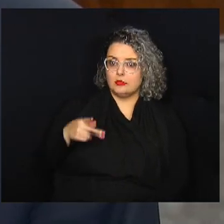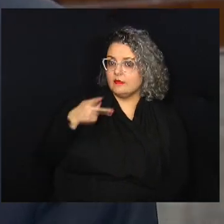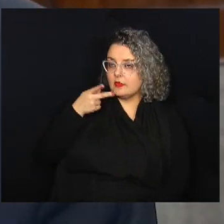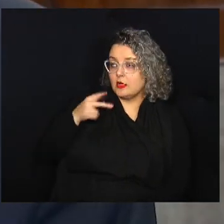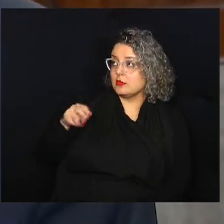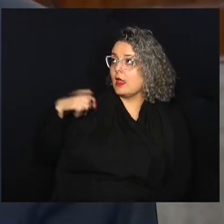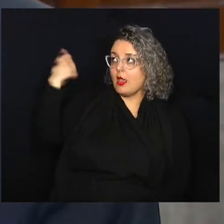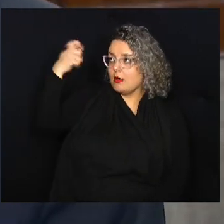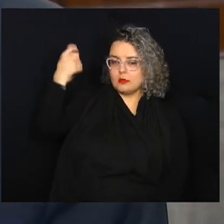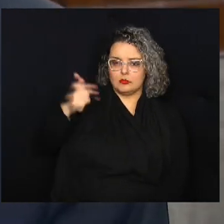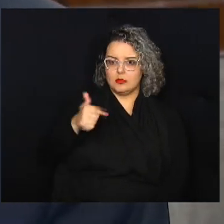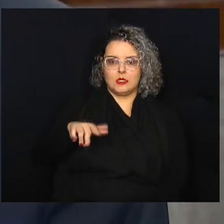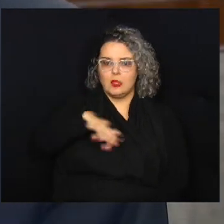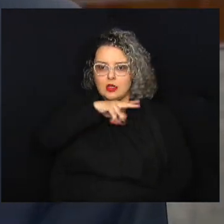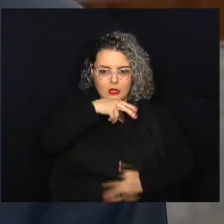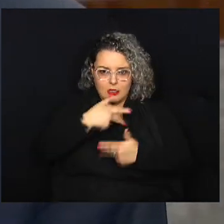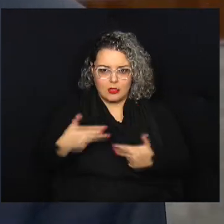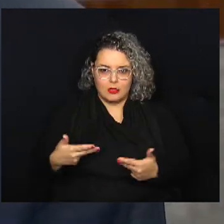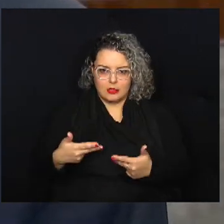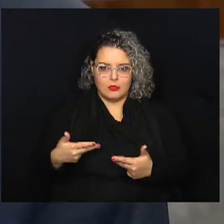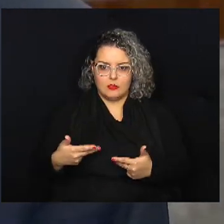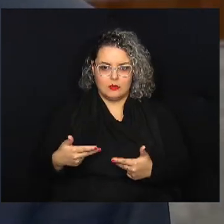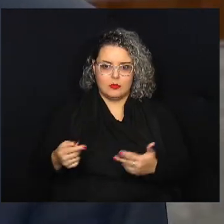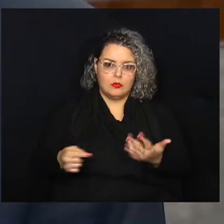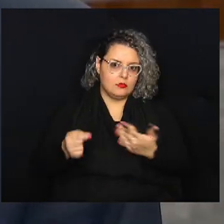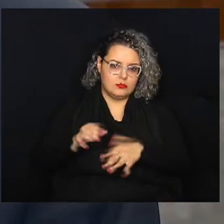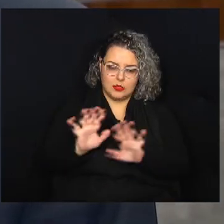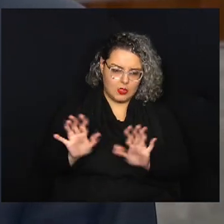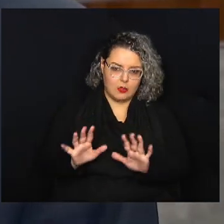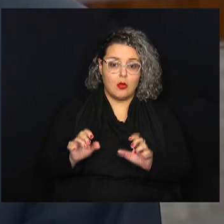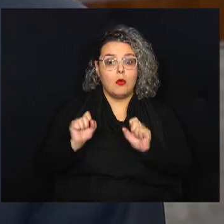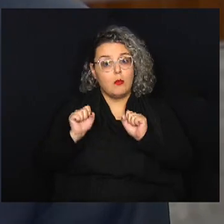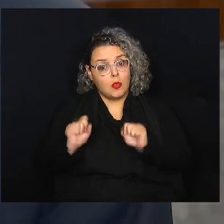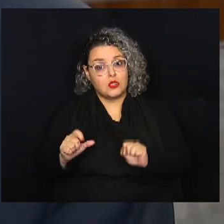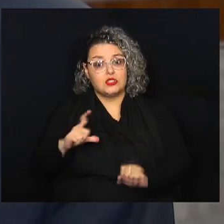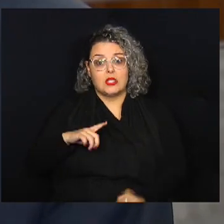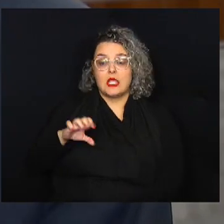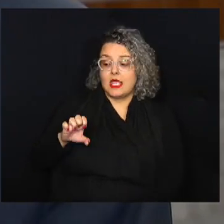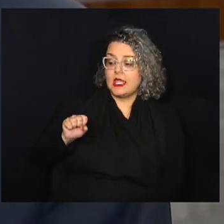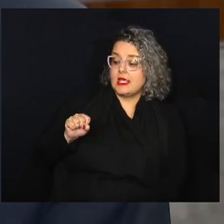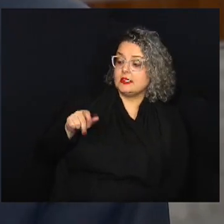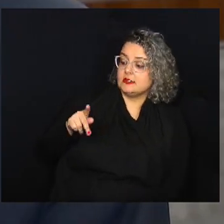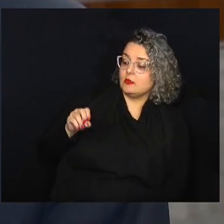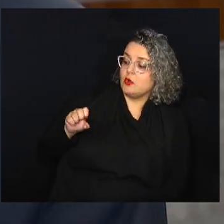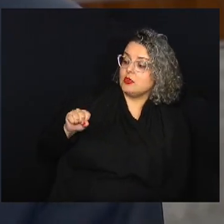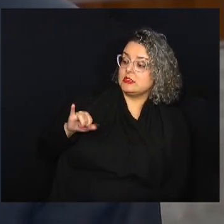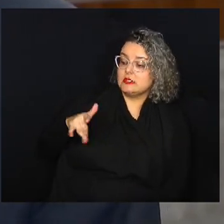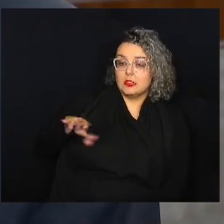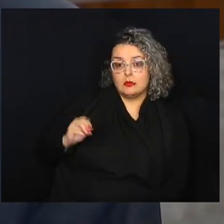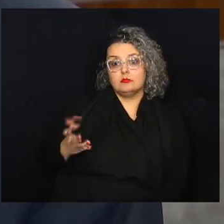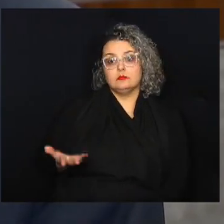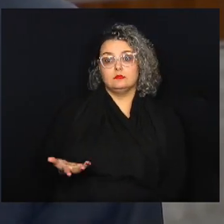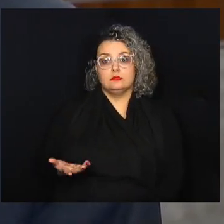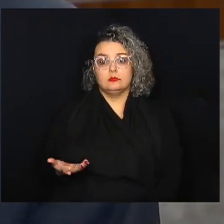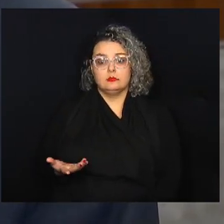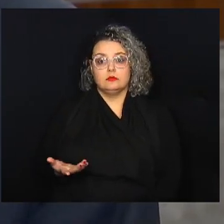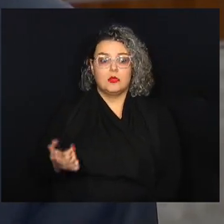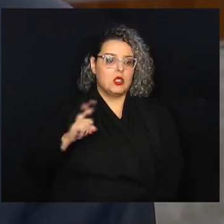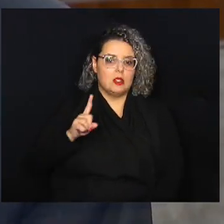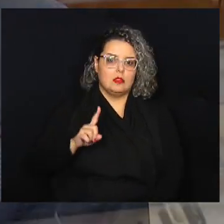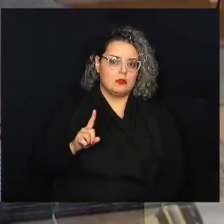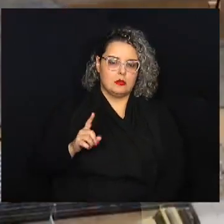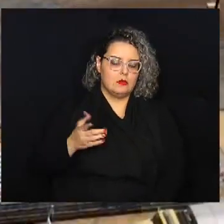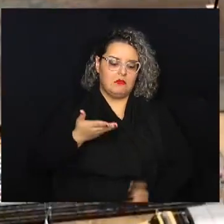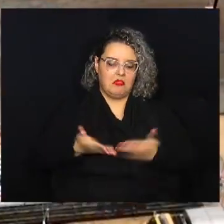ter animais, não vai ter ali as questões disso aí. Pode ter exposições, pode ter algo assim que não maltrate